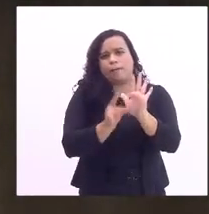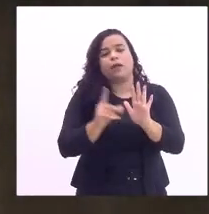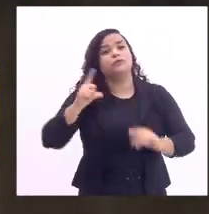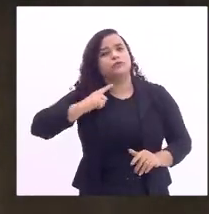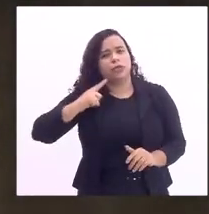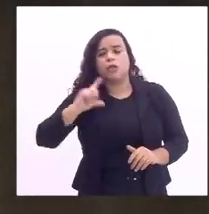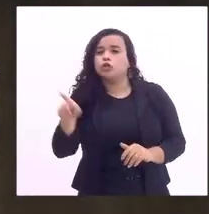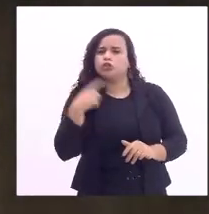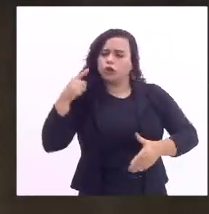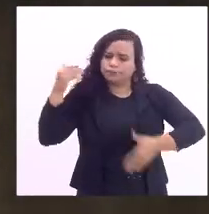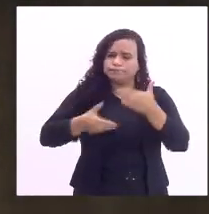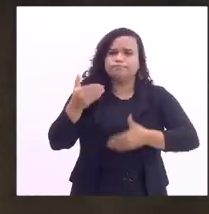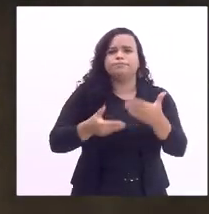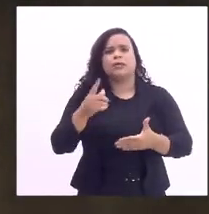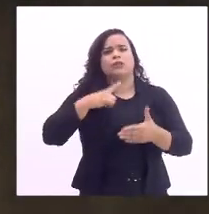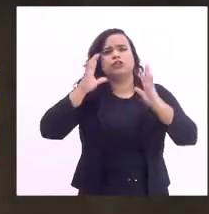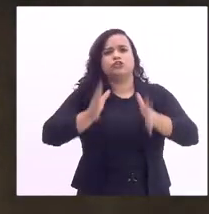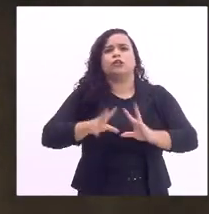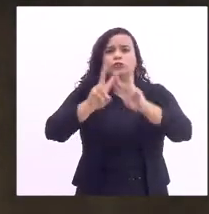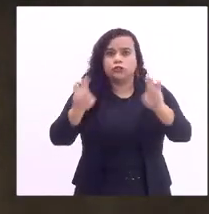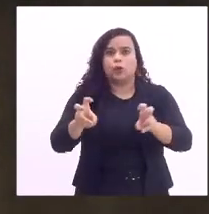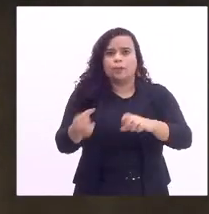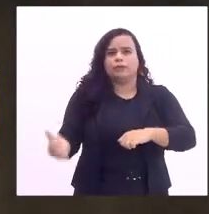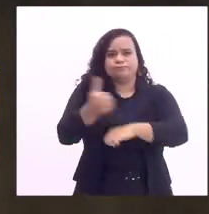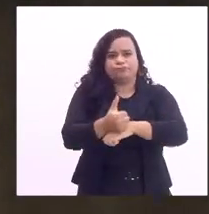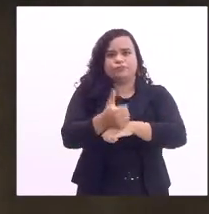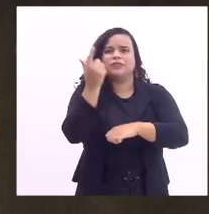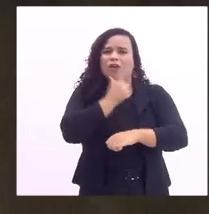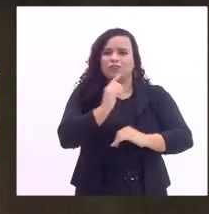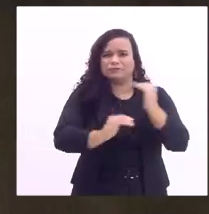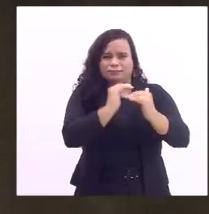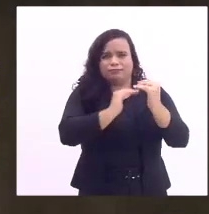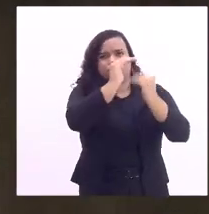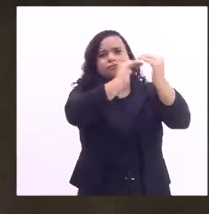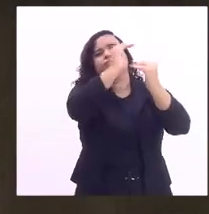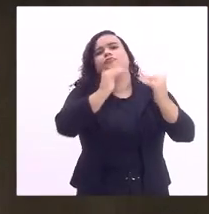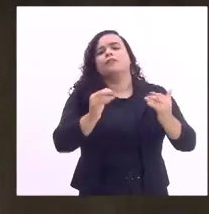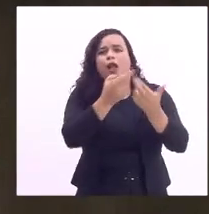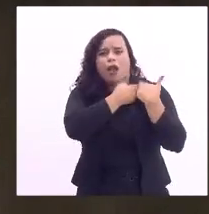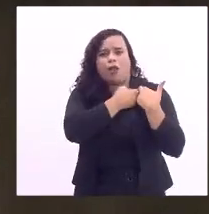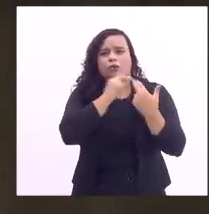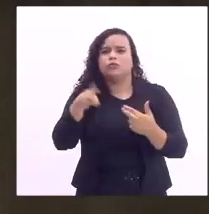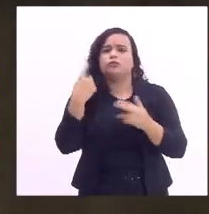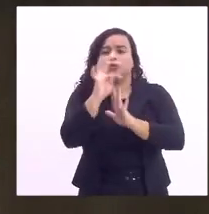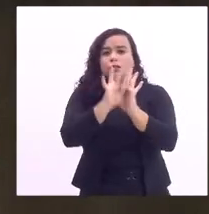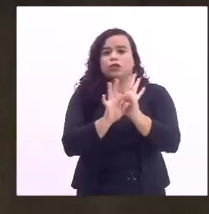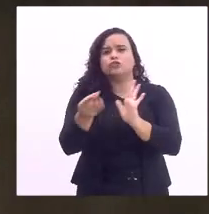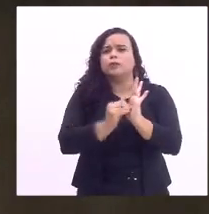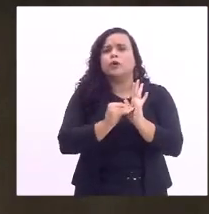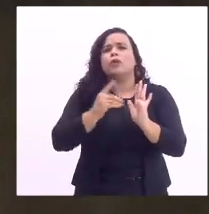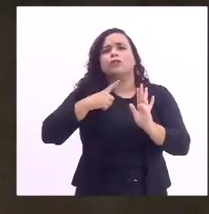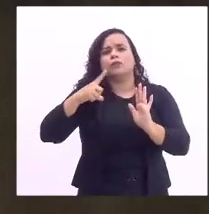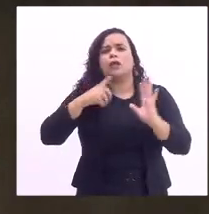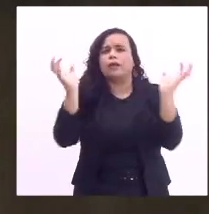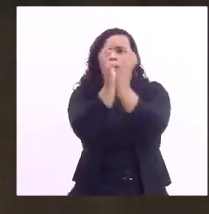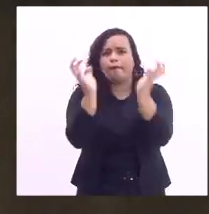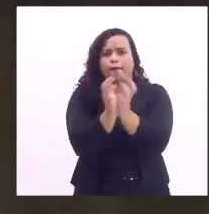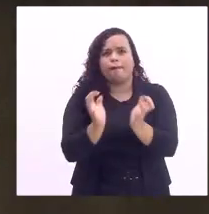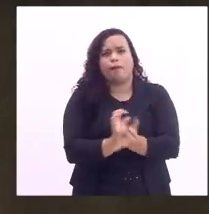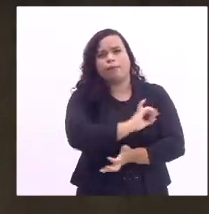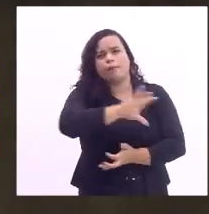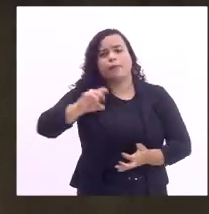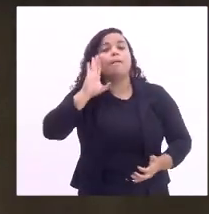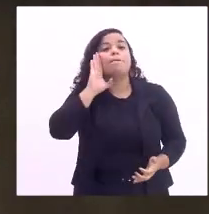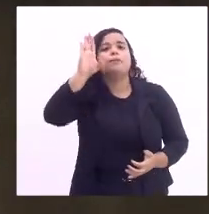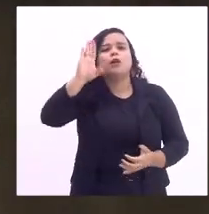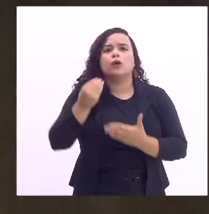Nós avançamos na questão das promoções, trazendo aqui ao texto uma demanda das categorias de